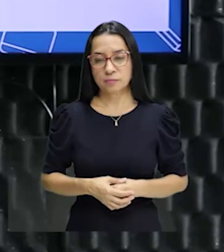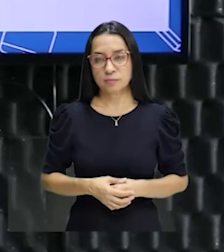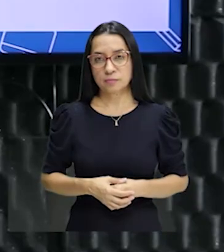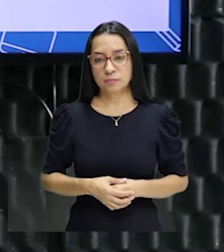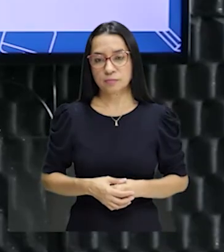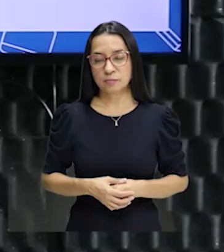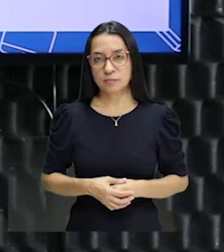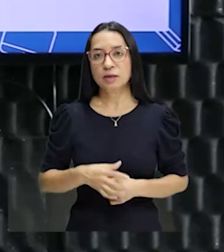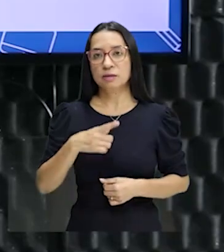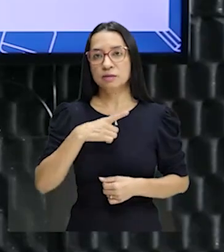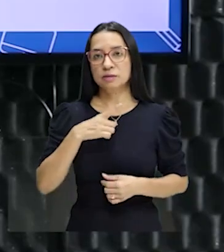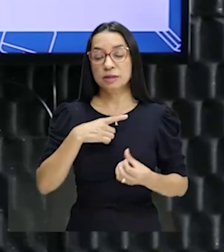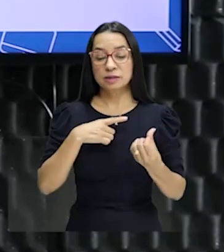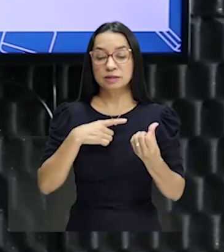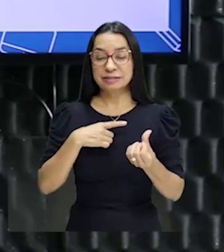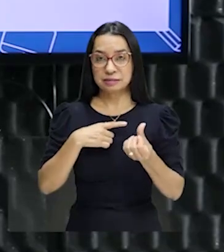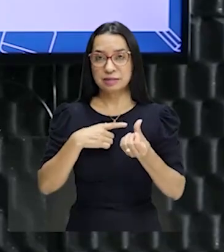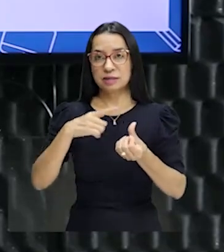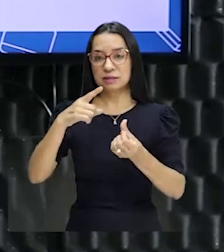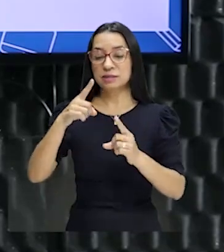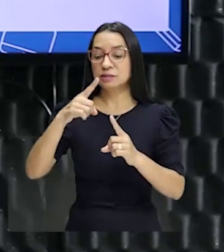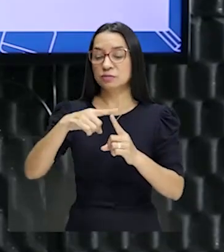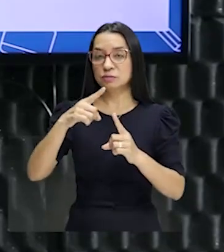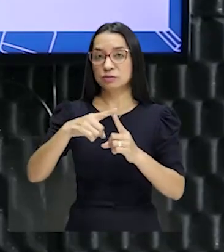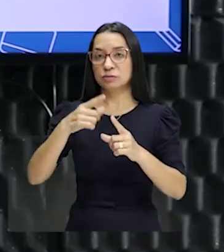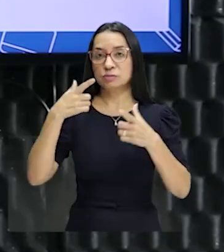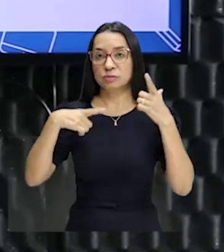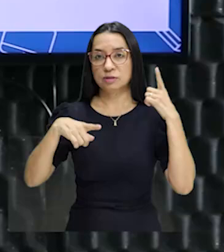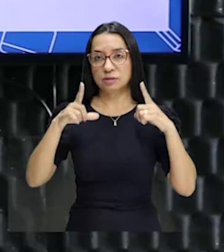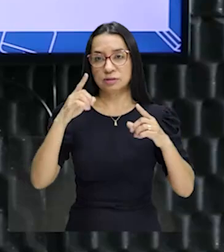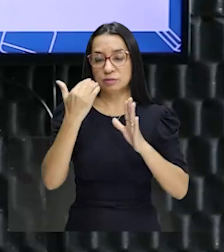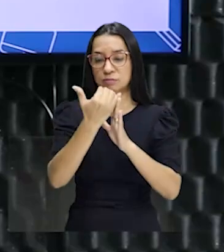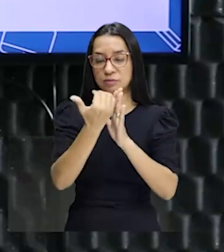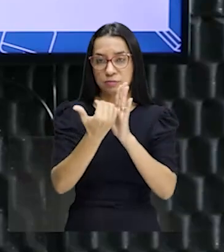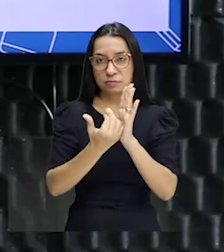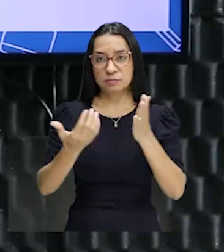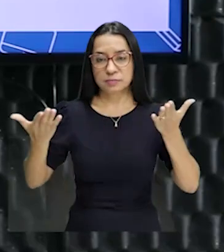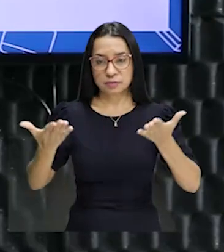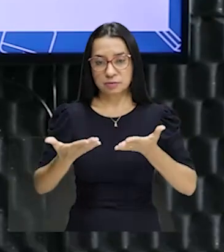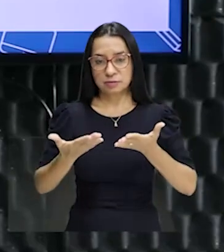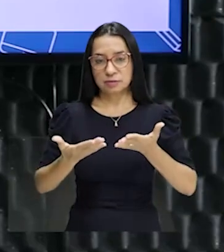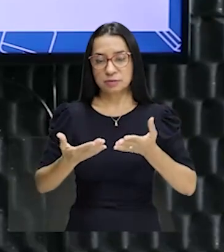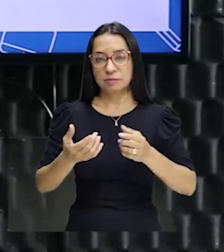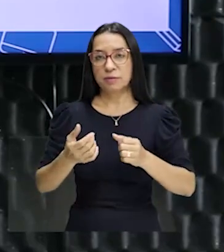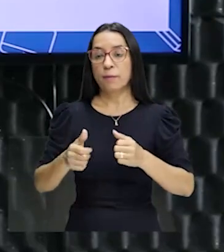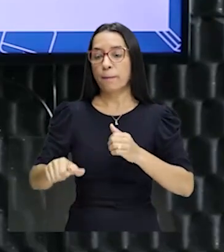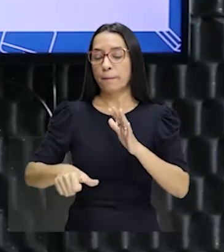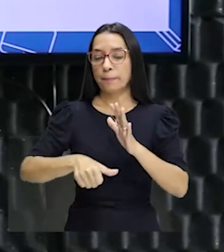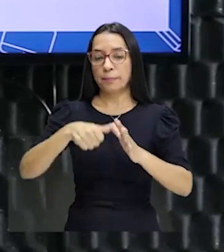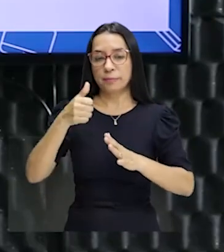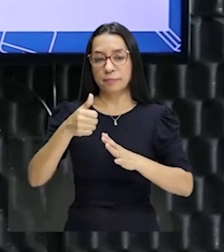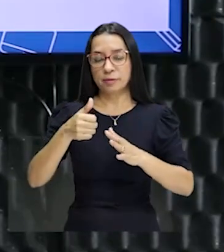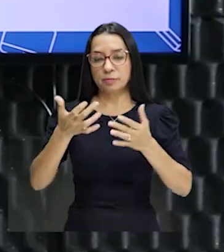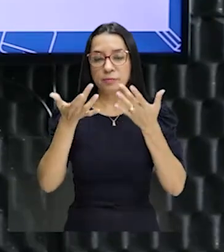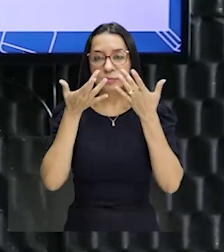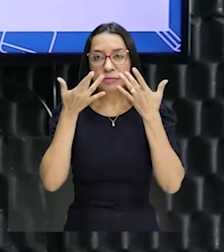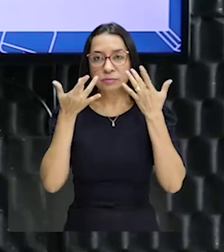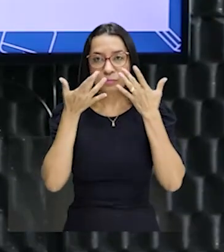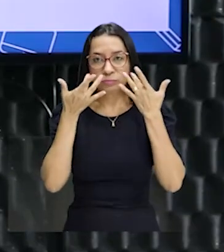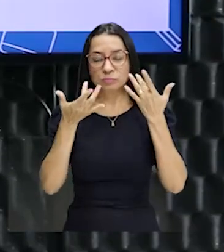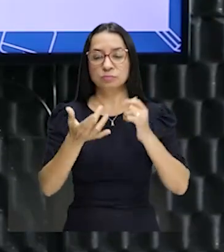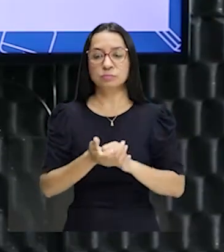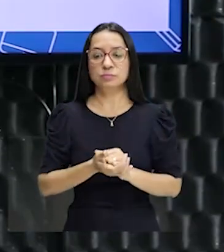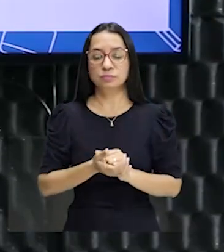Existem 6 tipos de lazer que eu classifiquei aqui para vocês. Pode ser o lazer